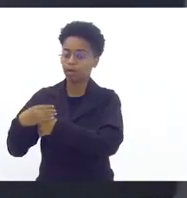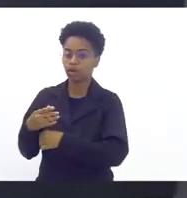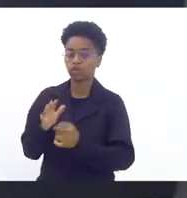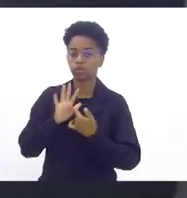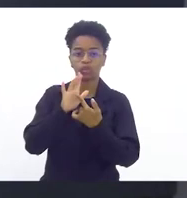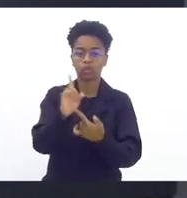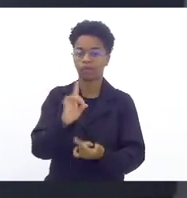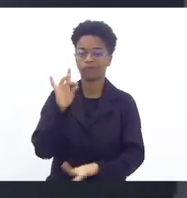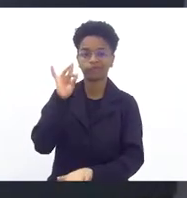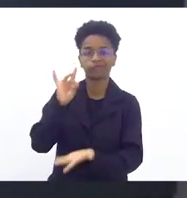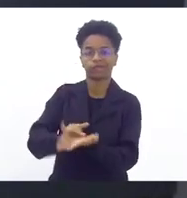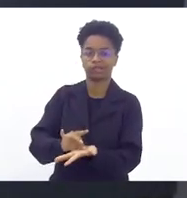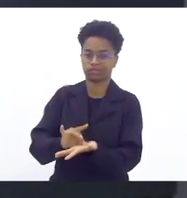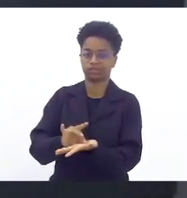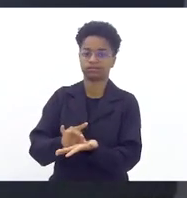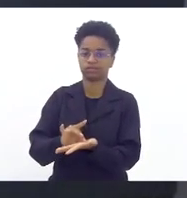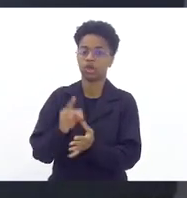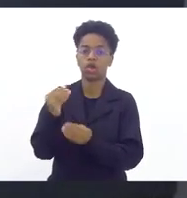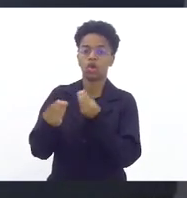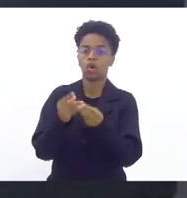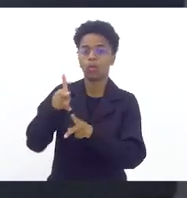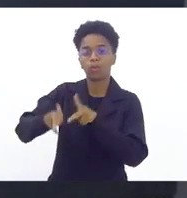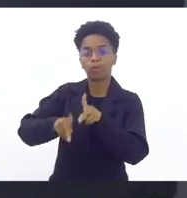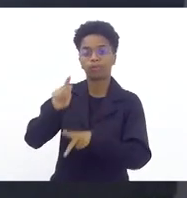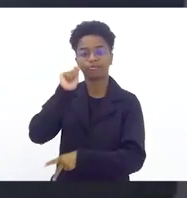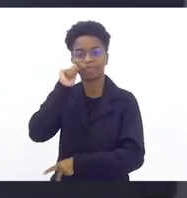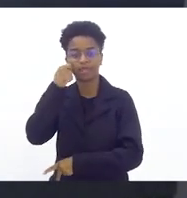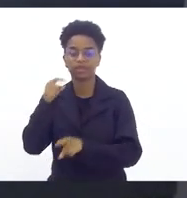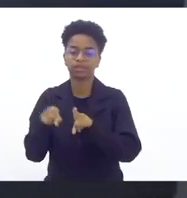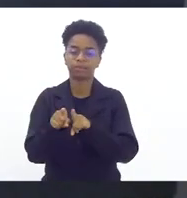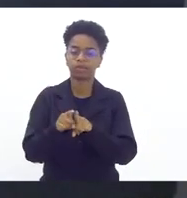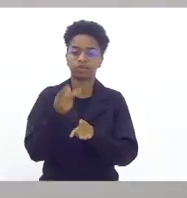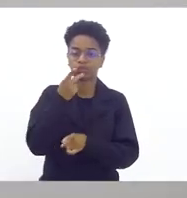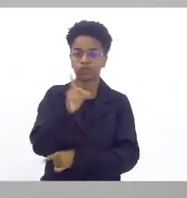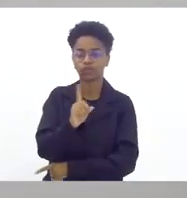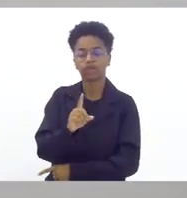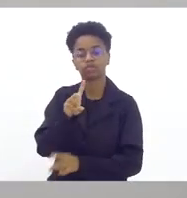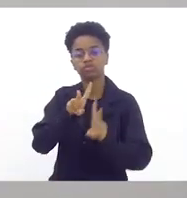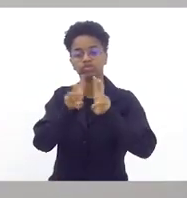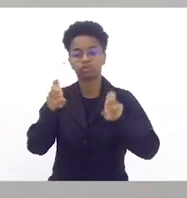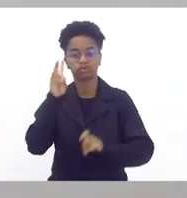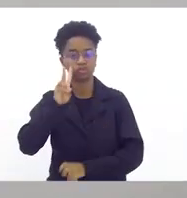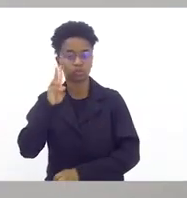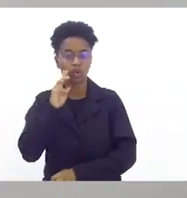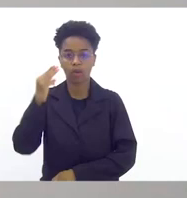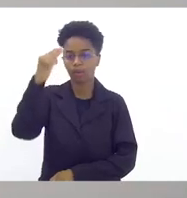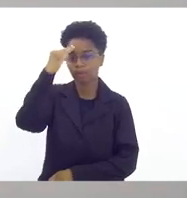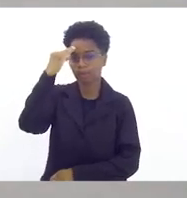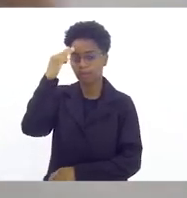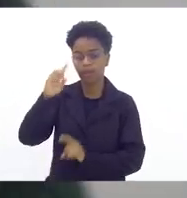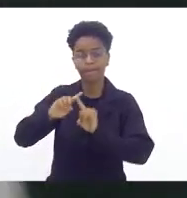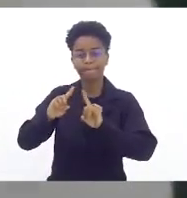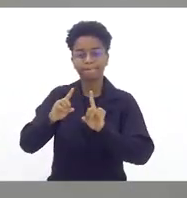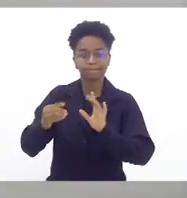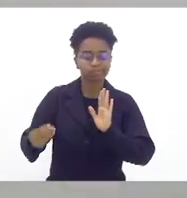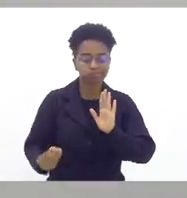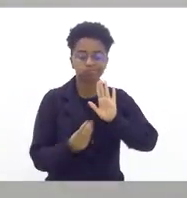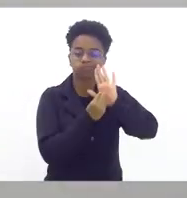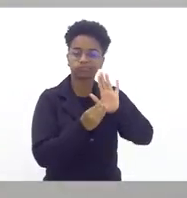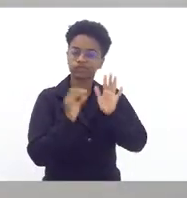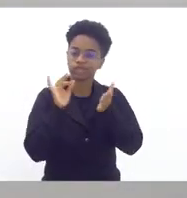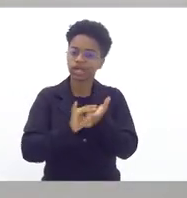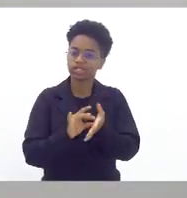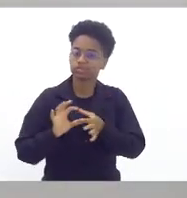a realidade do nosso povo negro e não trata a nossa história, a nossa memória, como parte constituinte do nosso país.